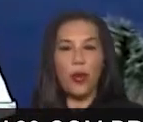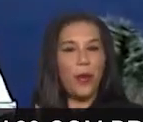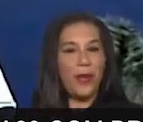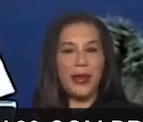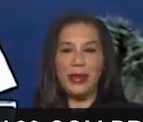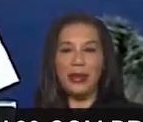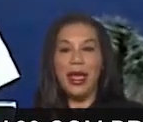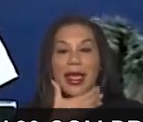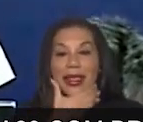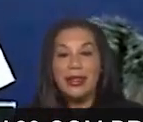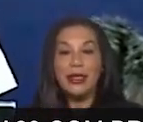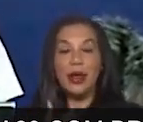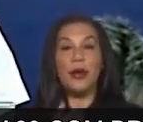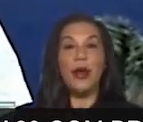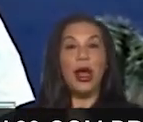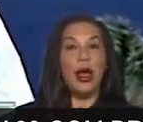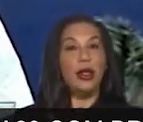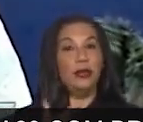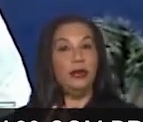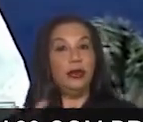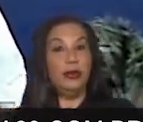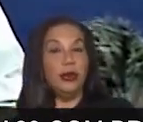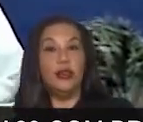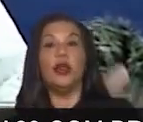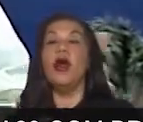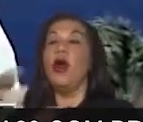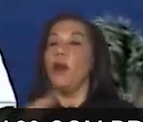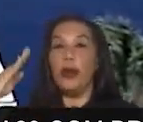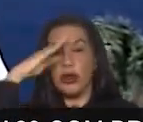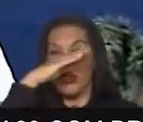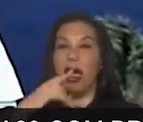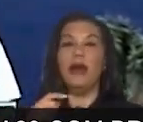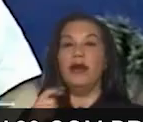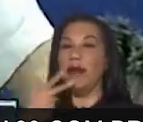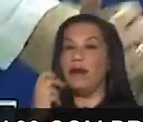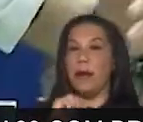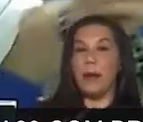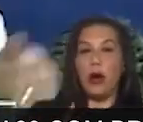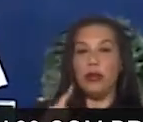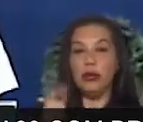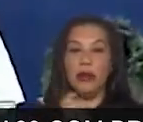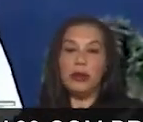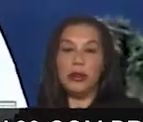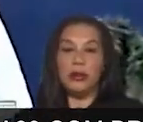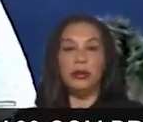Em dezembro de 2020, Bolsonaro criticava as vacinas. Se você virar